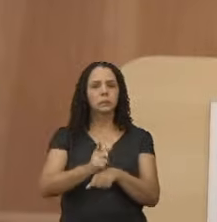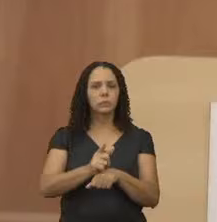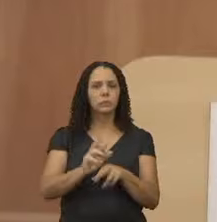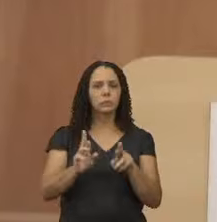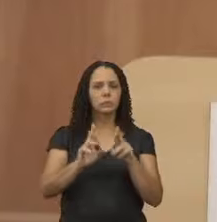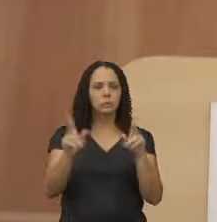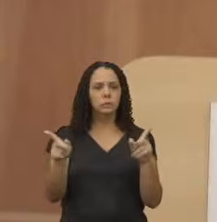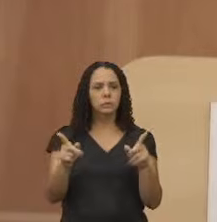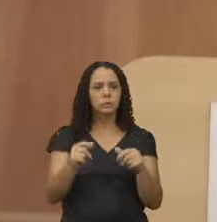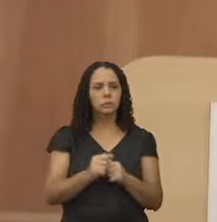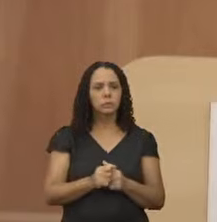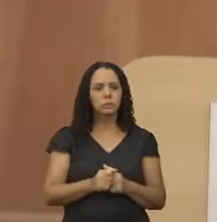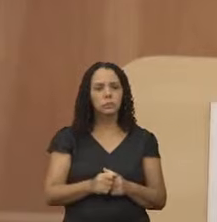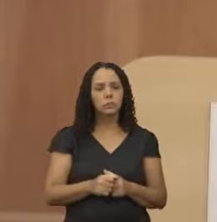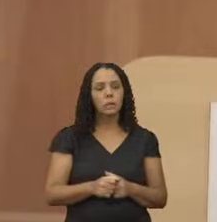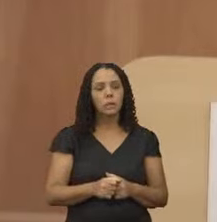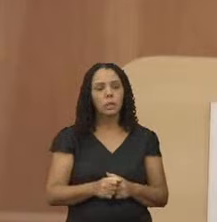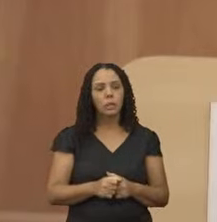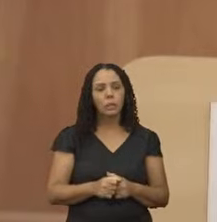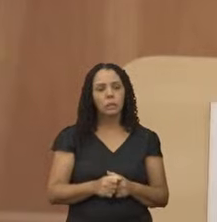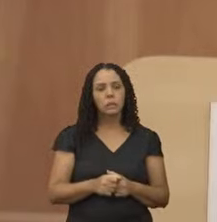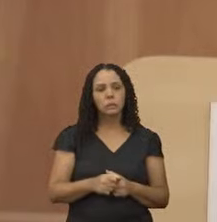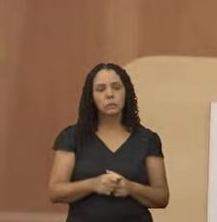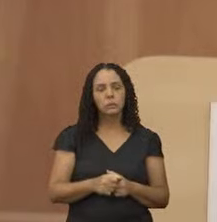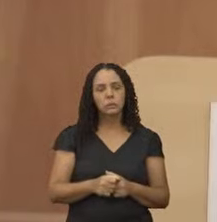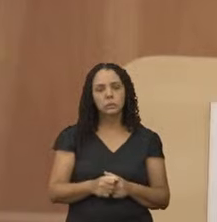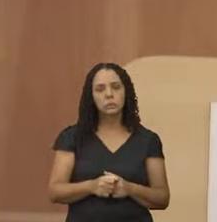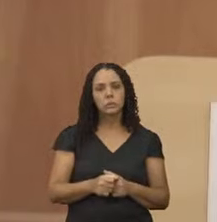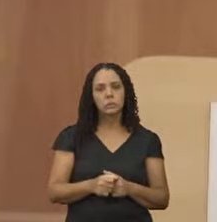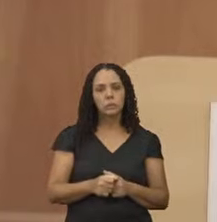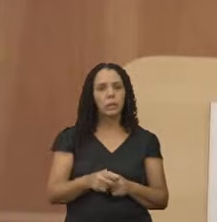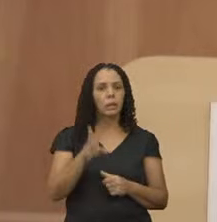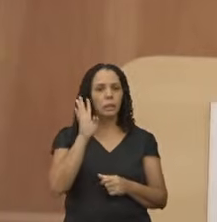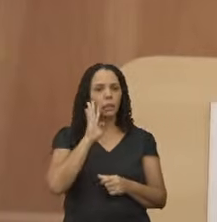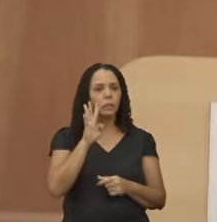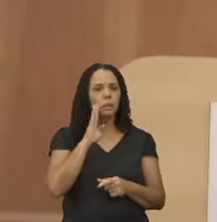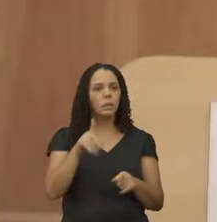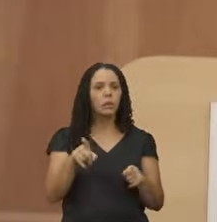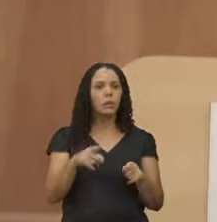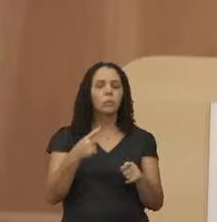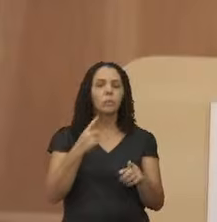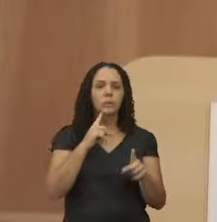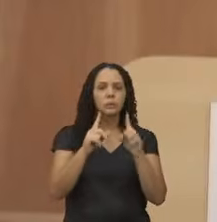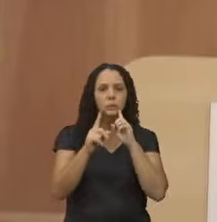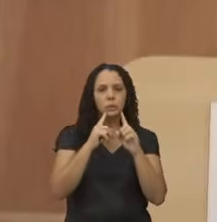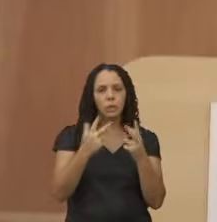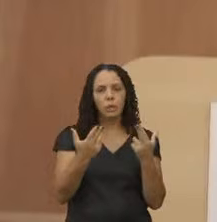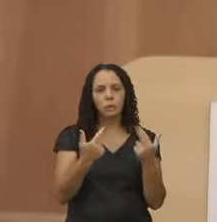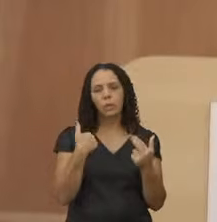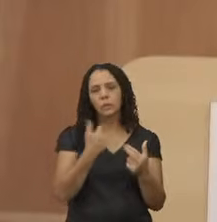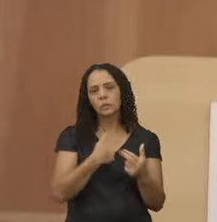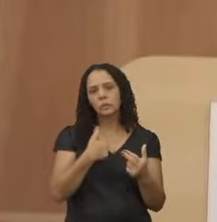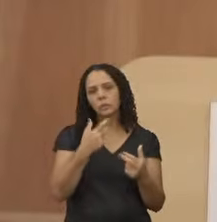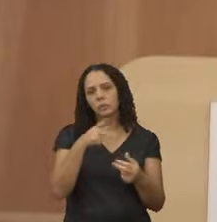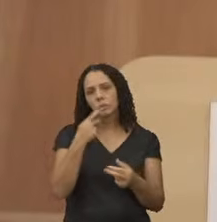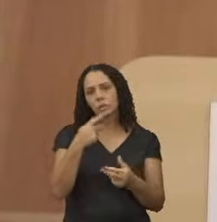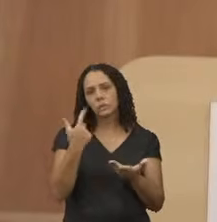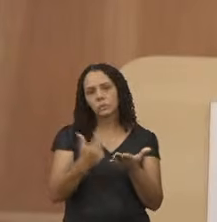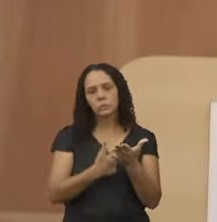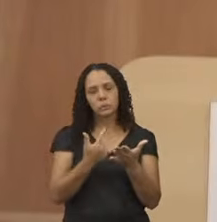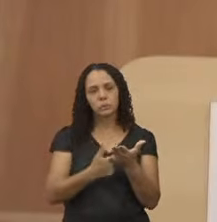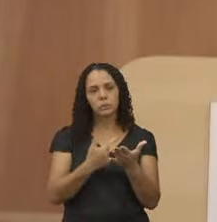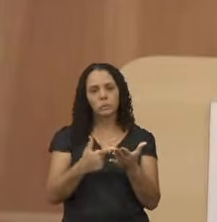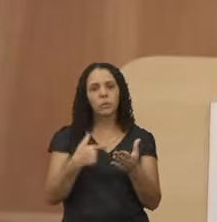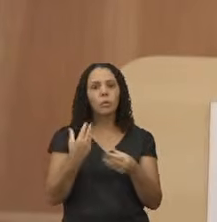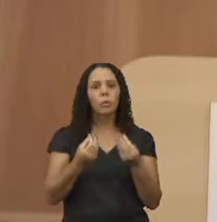diferentes, do Hamilton, do Isaías, do Celso. E isso é legal também, porque eu acho que isso dialoga um pouco com o que a gente estava falando sobre o Macondo, né? Sobre como a gente